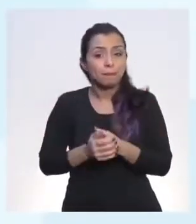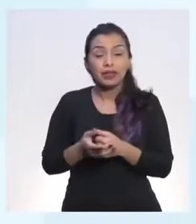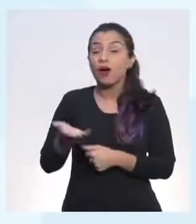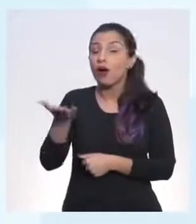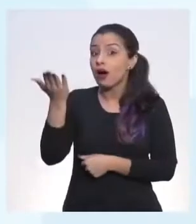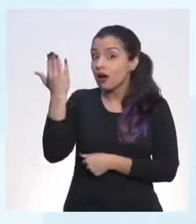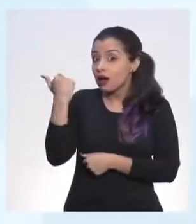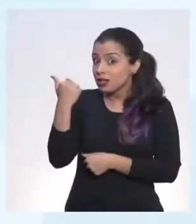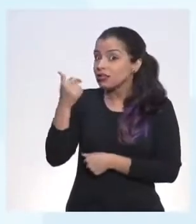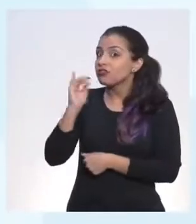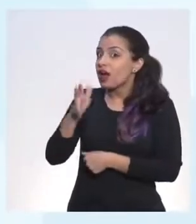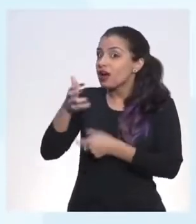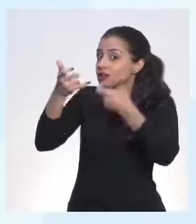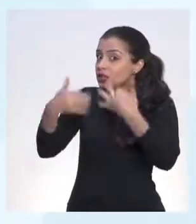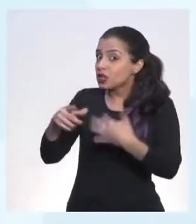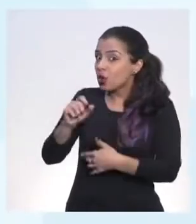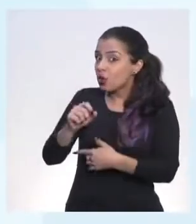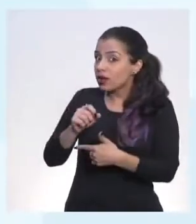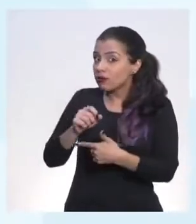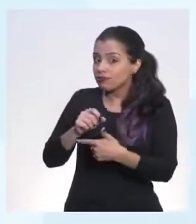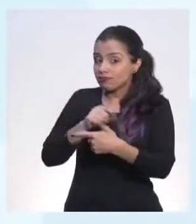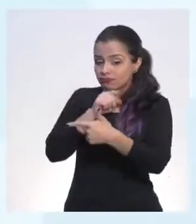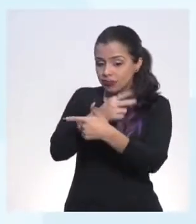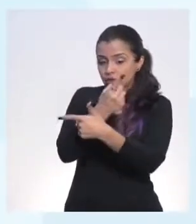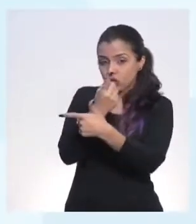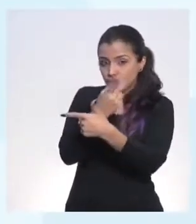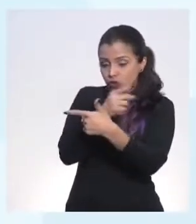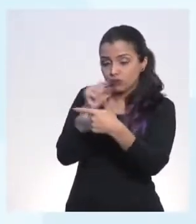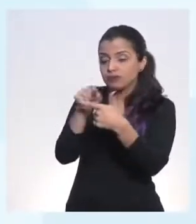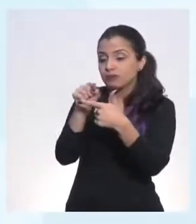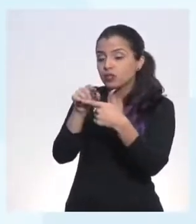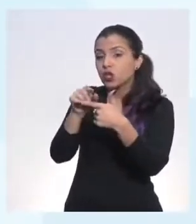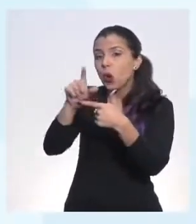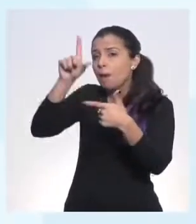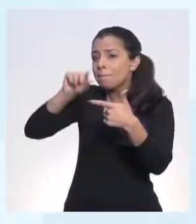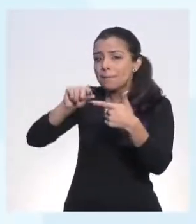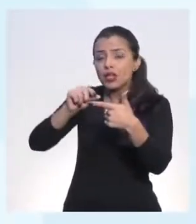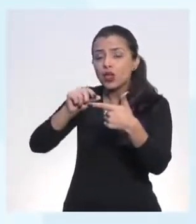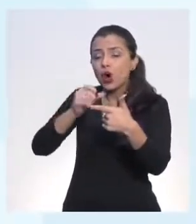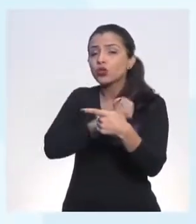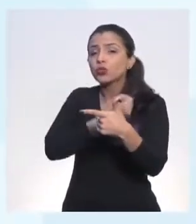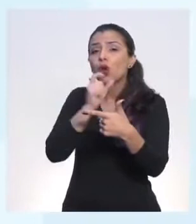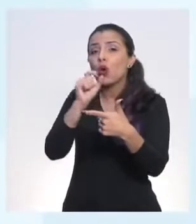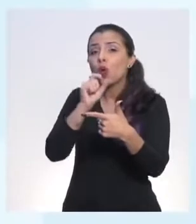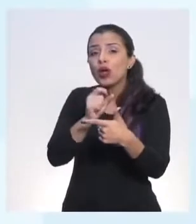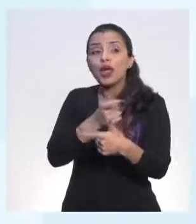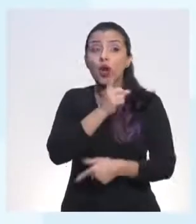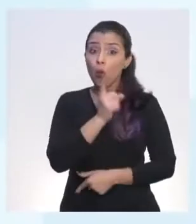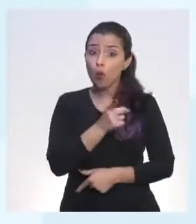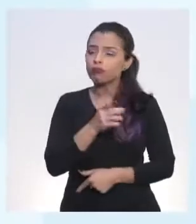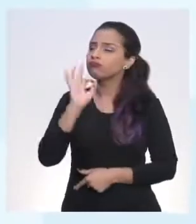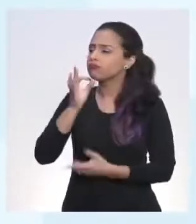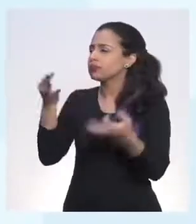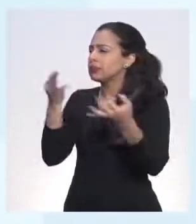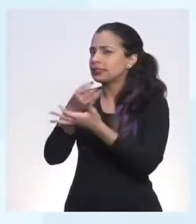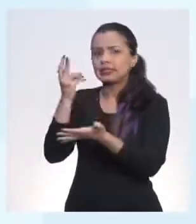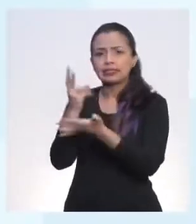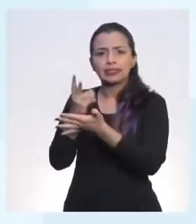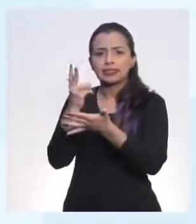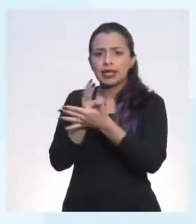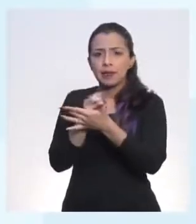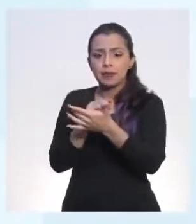menor aí é o 1. Sim. Certeza. E o máximo... Esse é o que a gente tem certeza absoluta mesmo. E